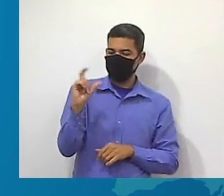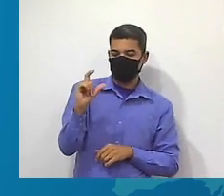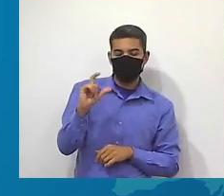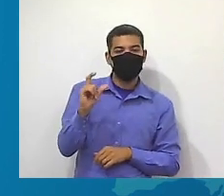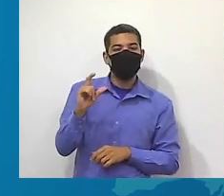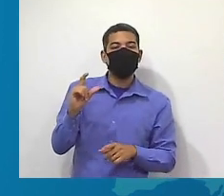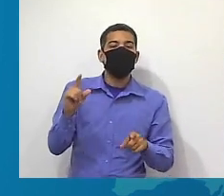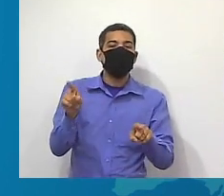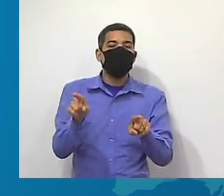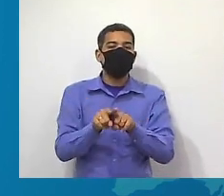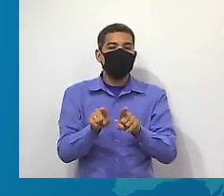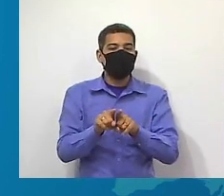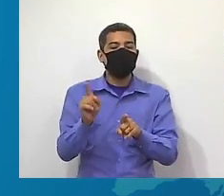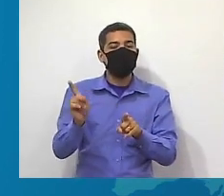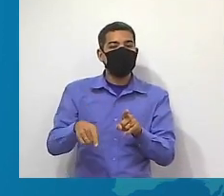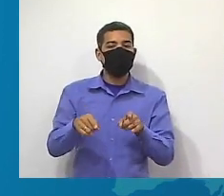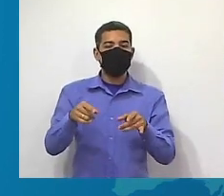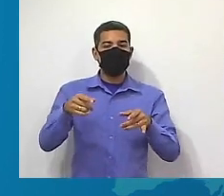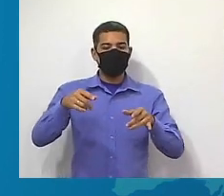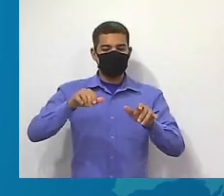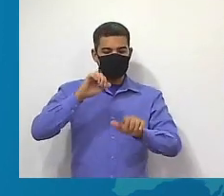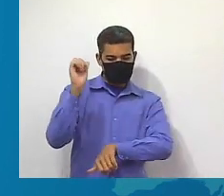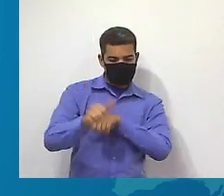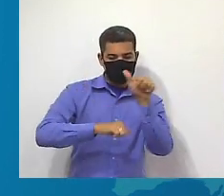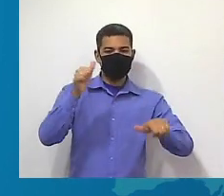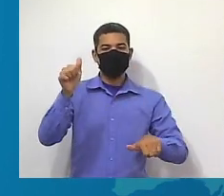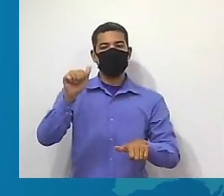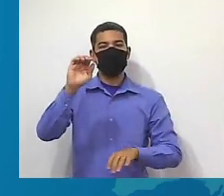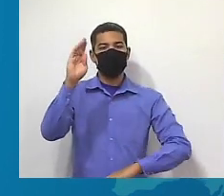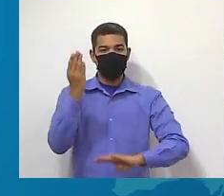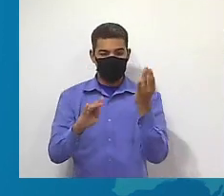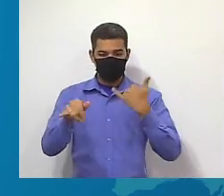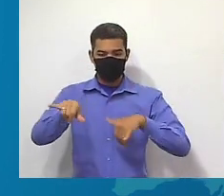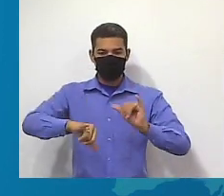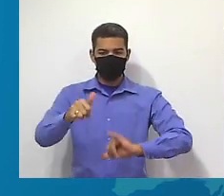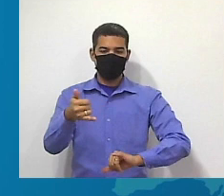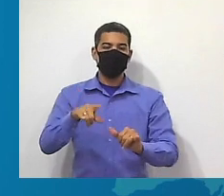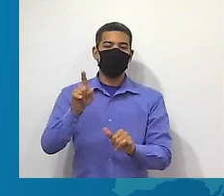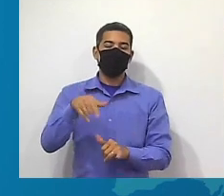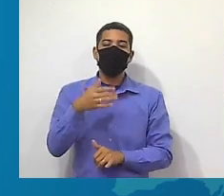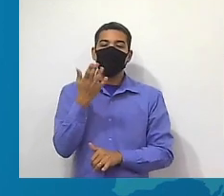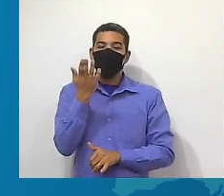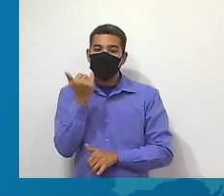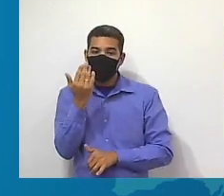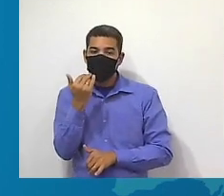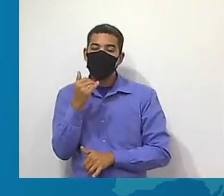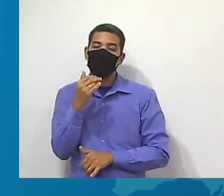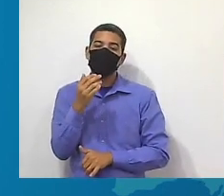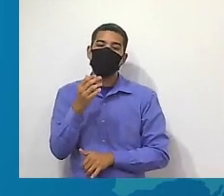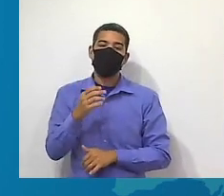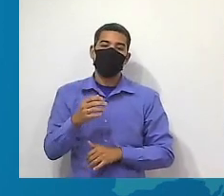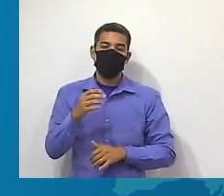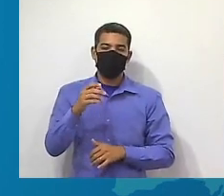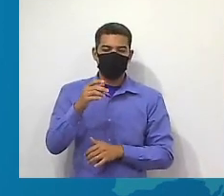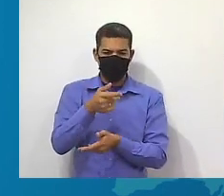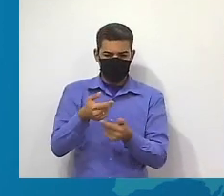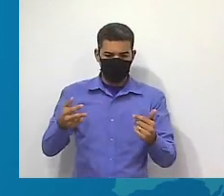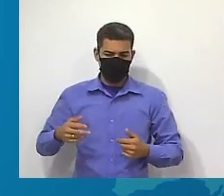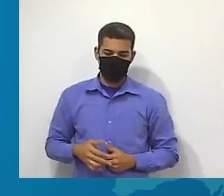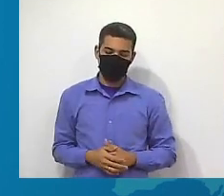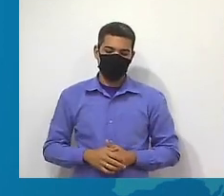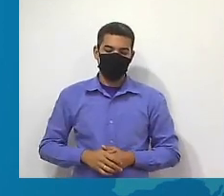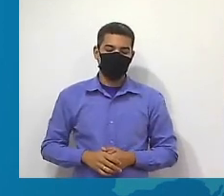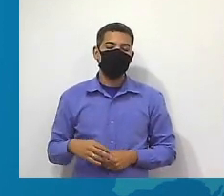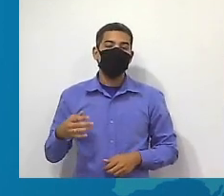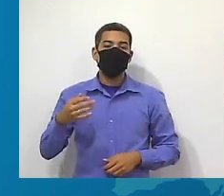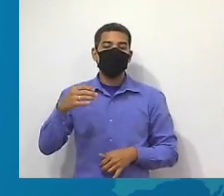de reações bioquímicas que acontecem aí com o consumo dos alimentos. Então, são energia química